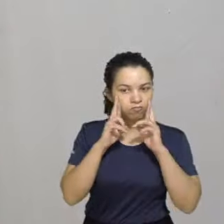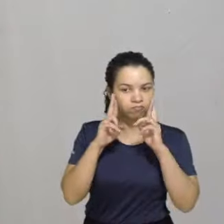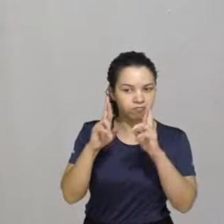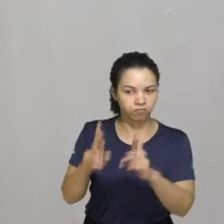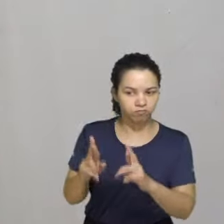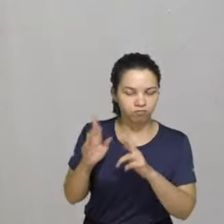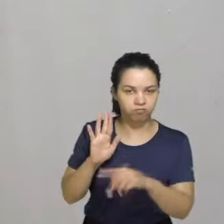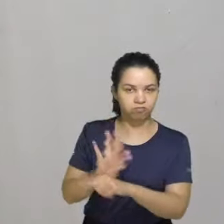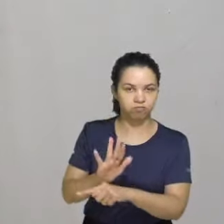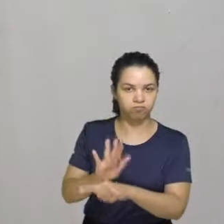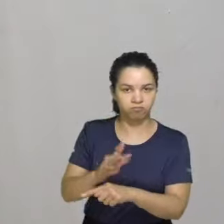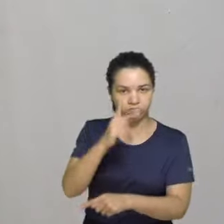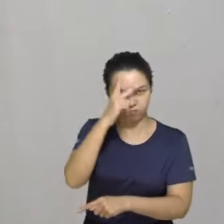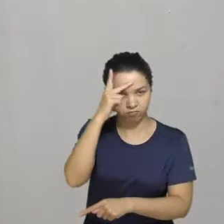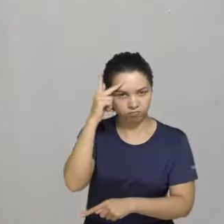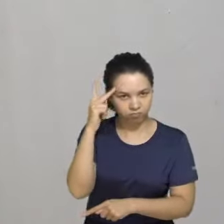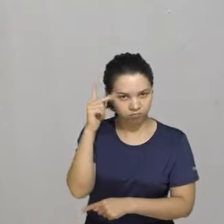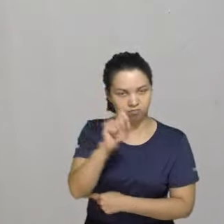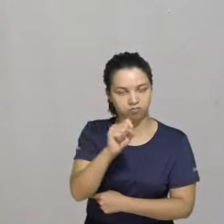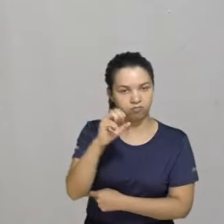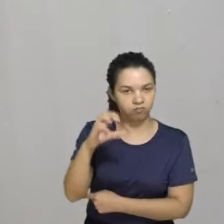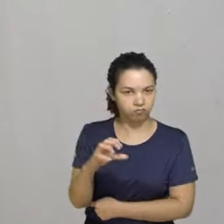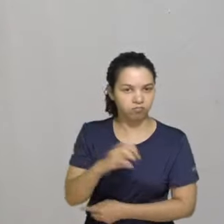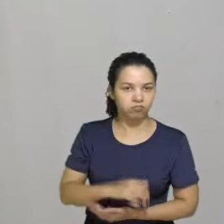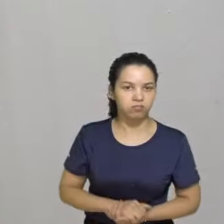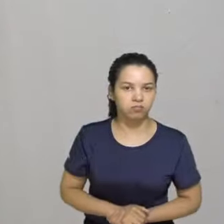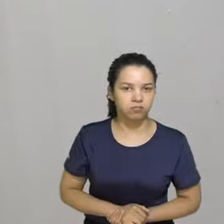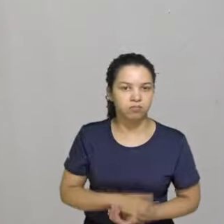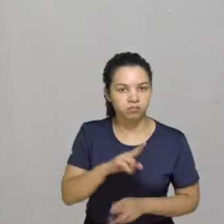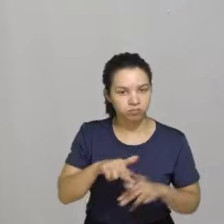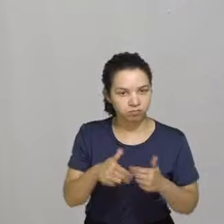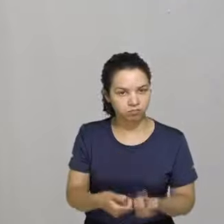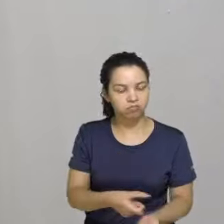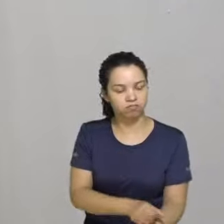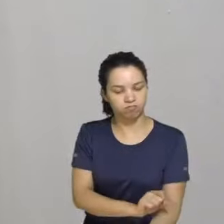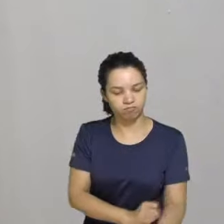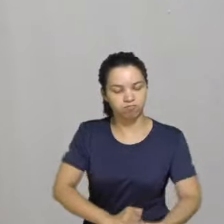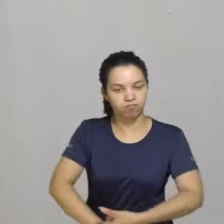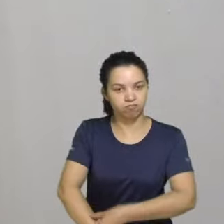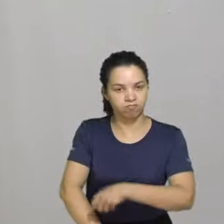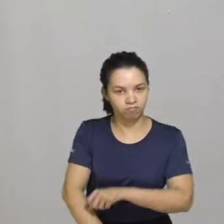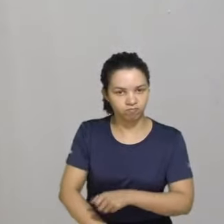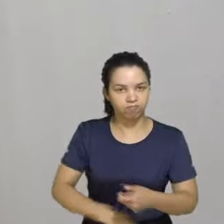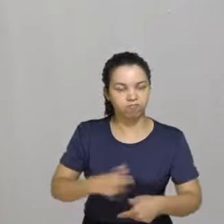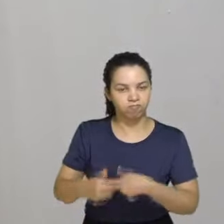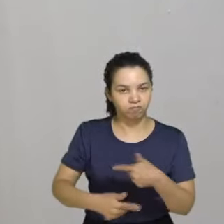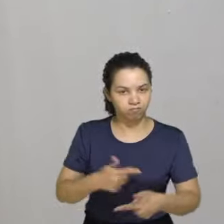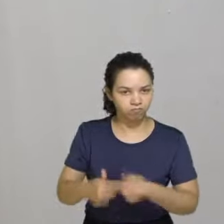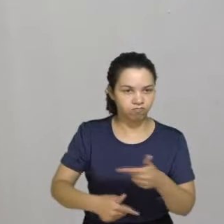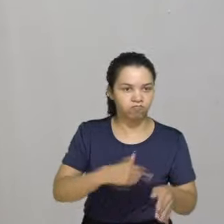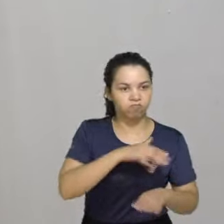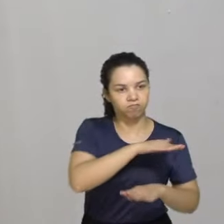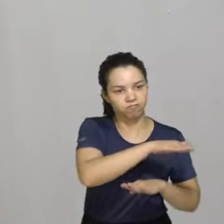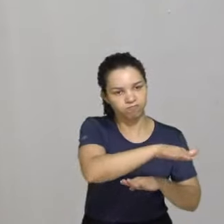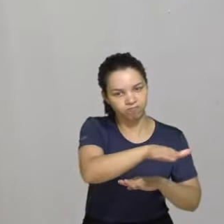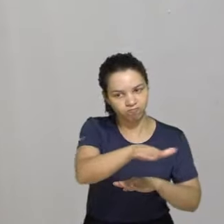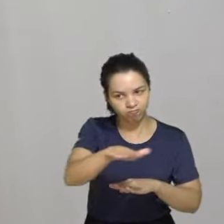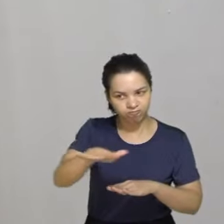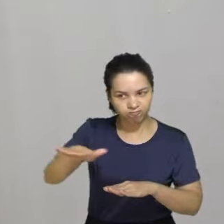Santa Catarina. Por isso, arregacei as mangas e rodei muitos quilômetros ao longo deste ano, visitando regiões